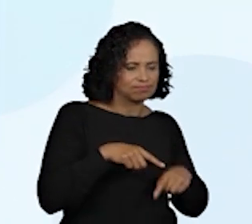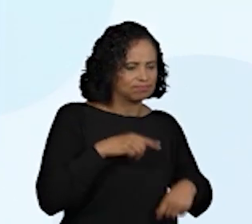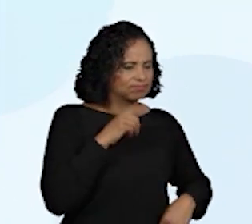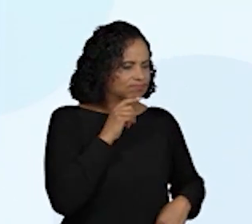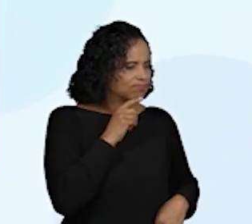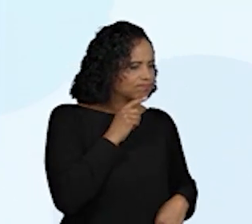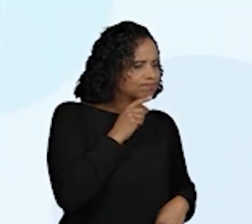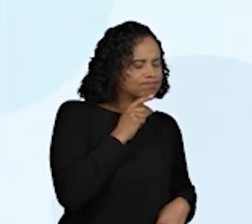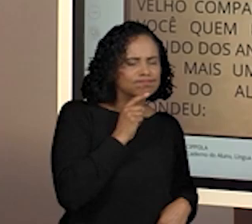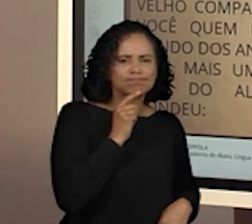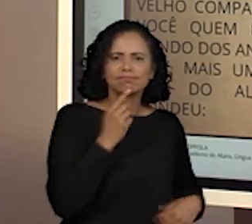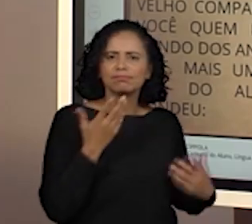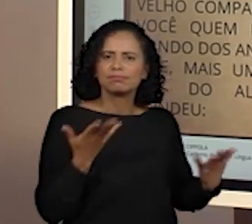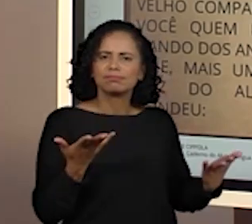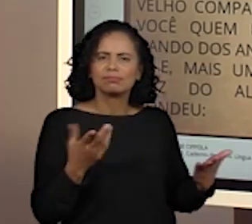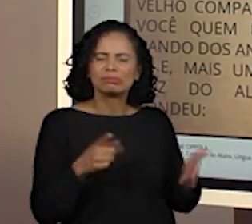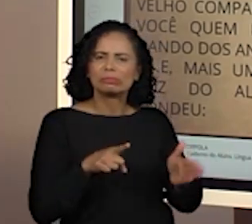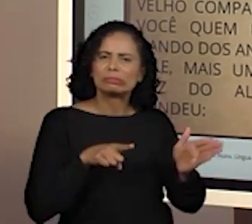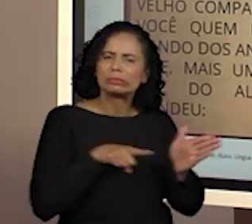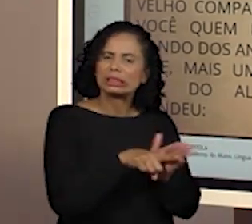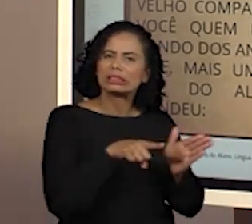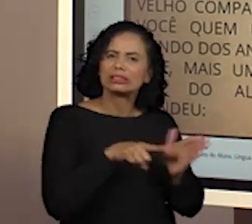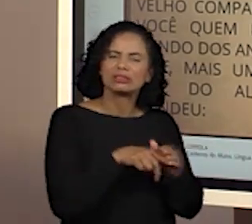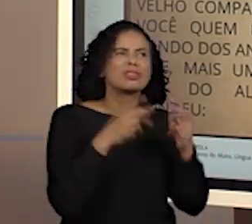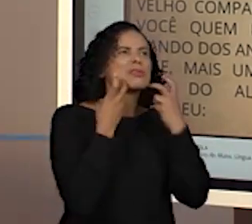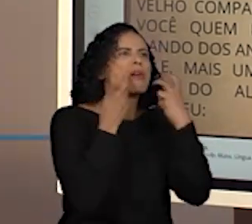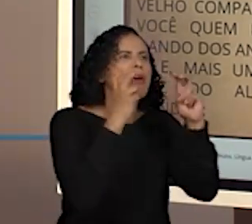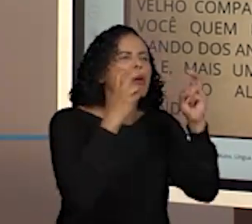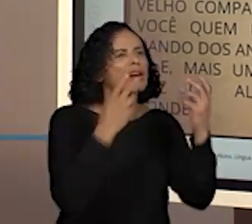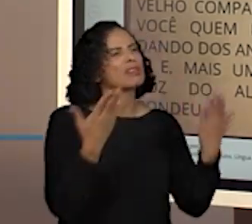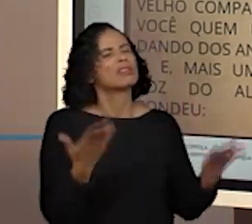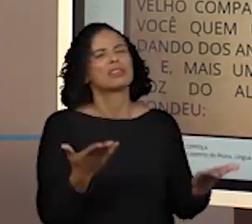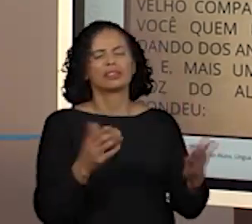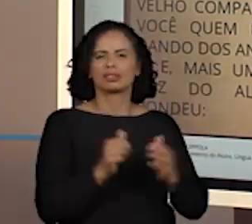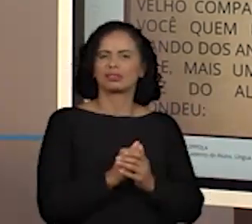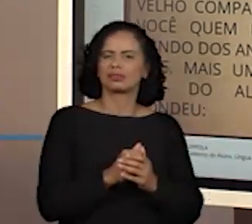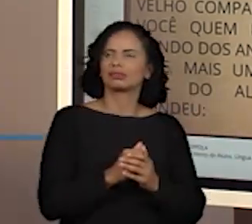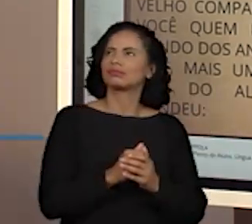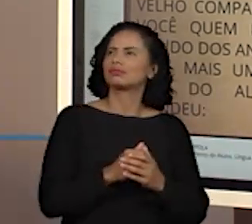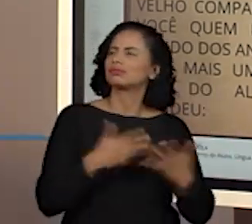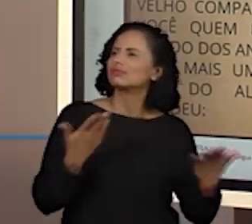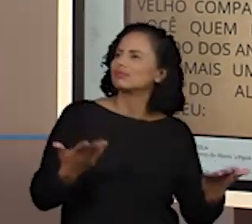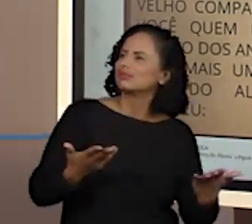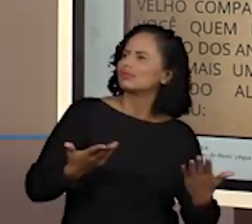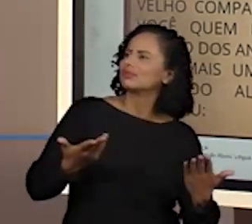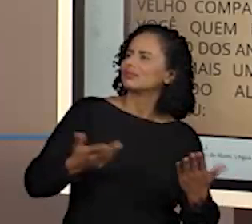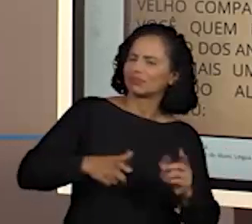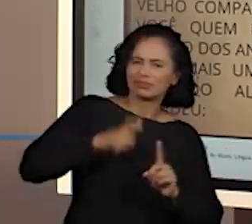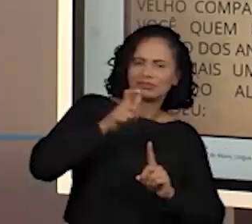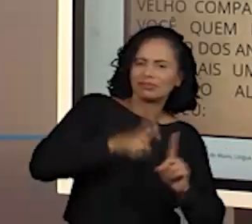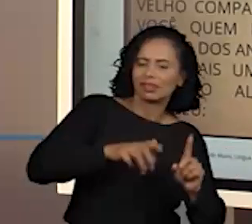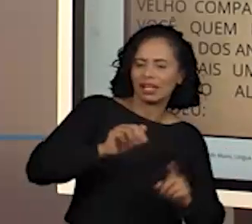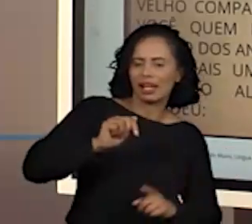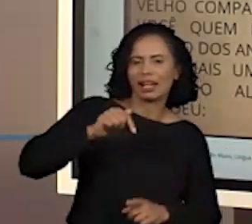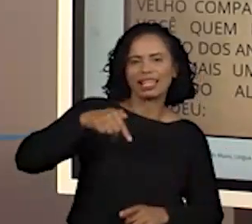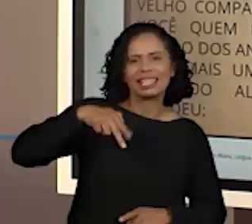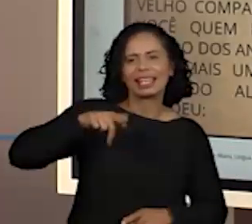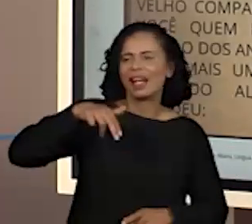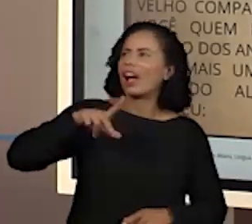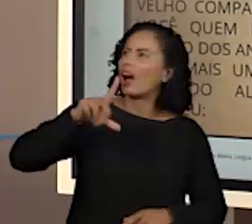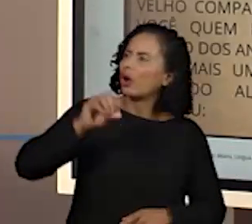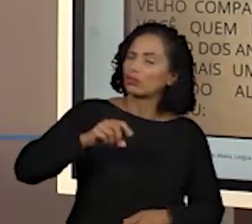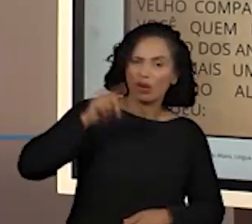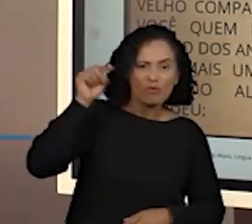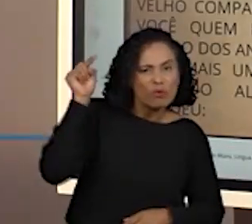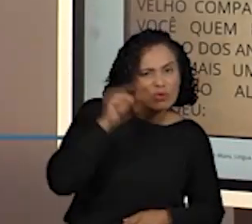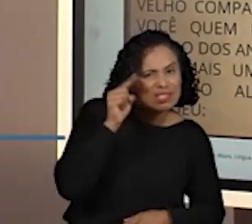perguntou, clamando por seu amigo: Aguinaldo, é você? Foi você?